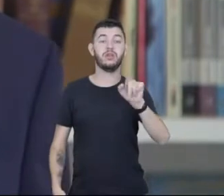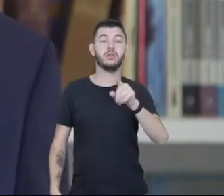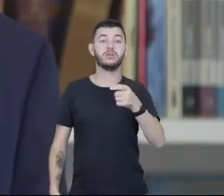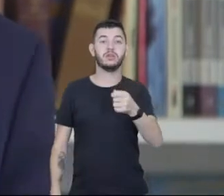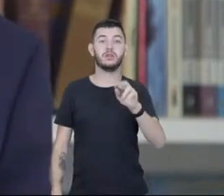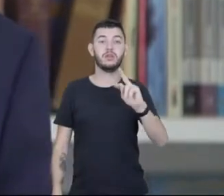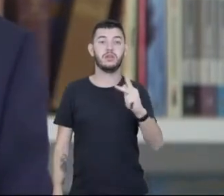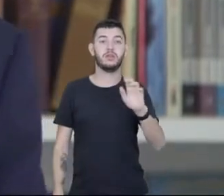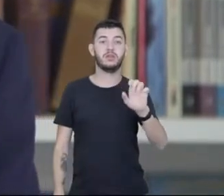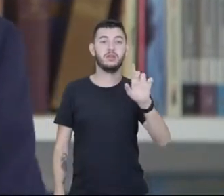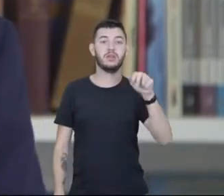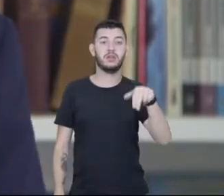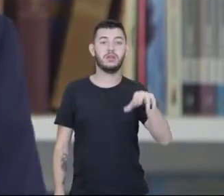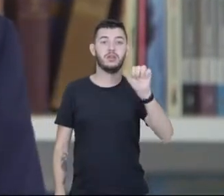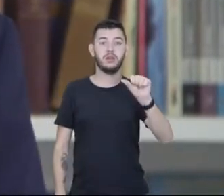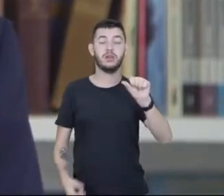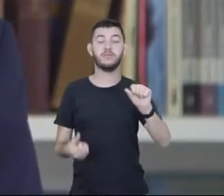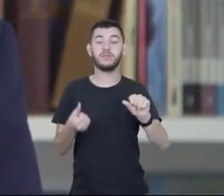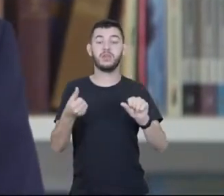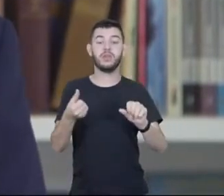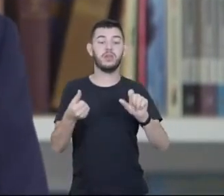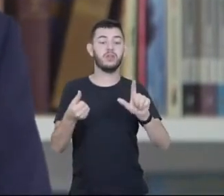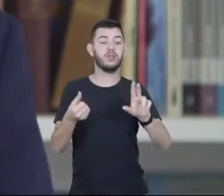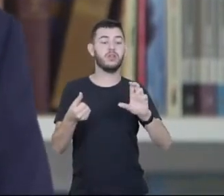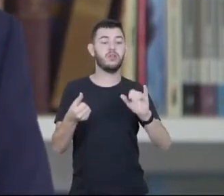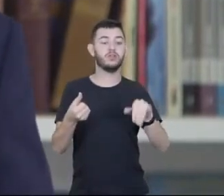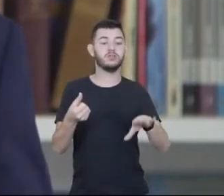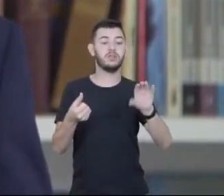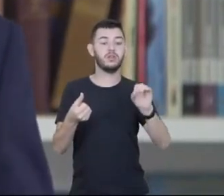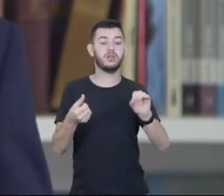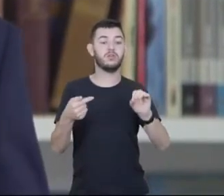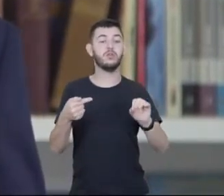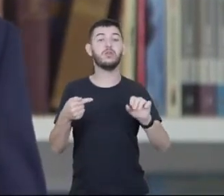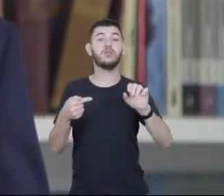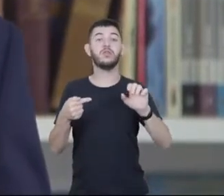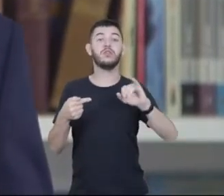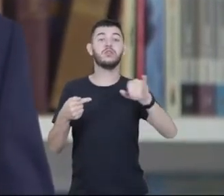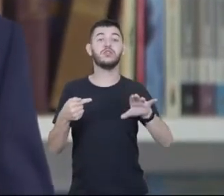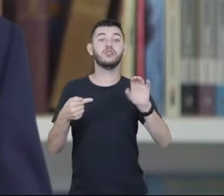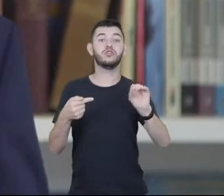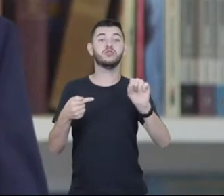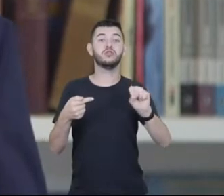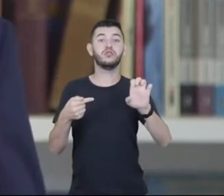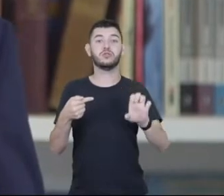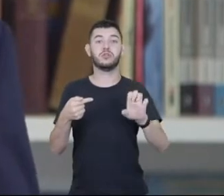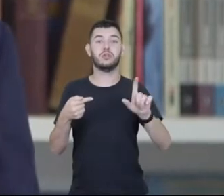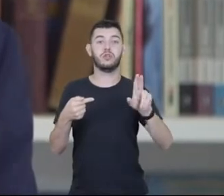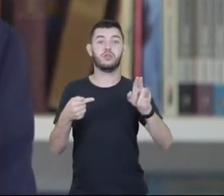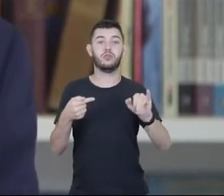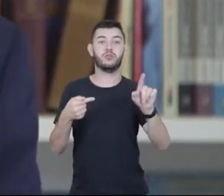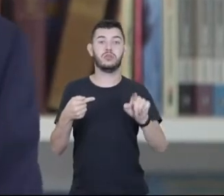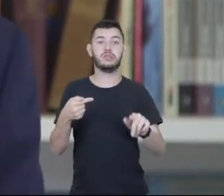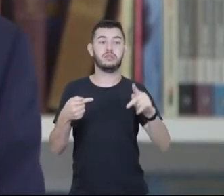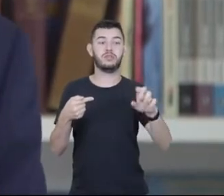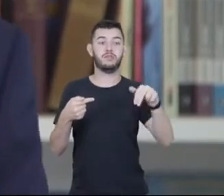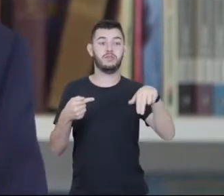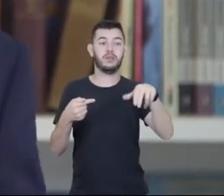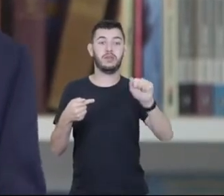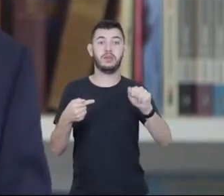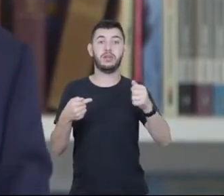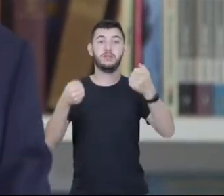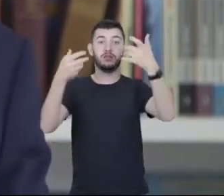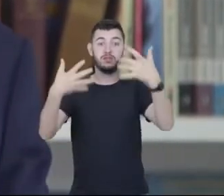Medeiros e José Luiz Penna eu quero dizer que estou triste eu e a Lu